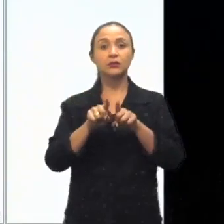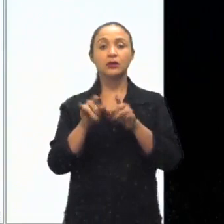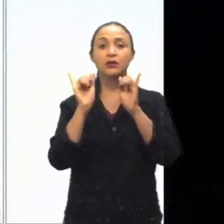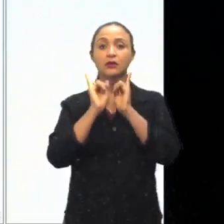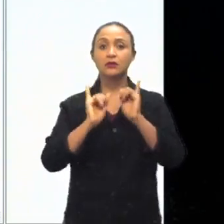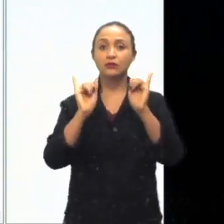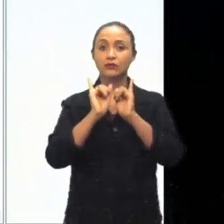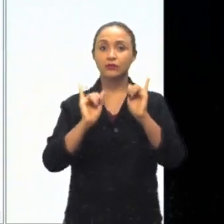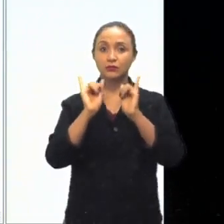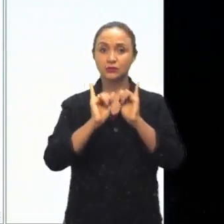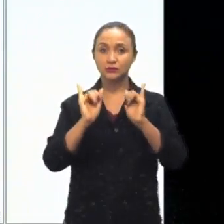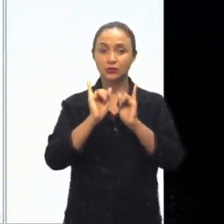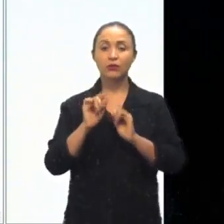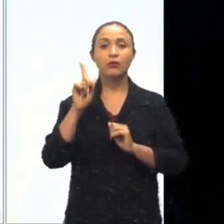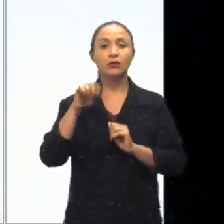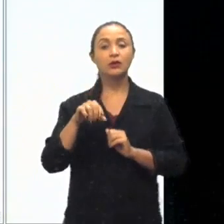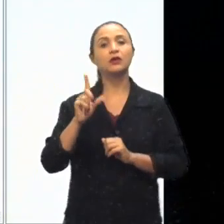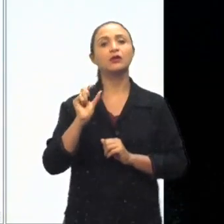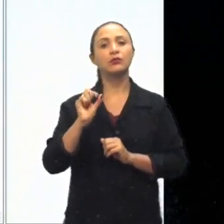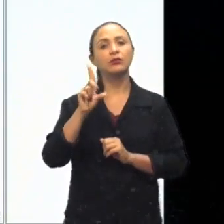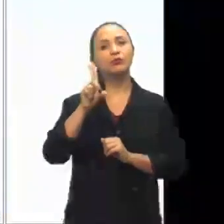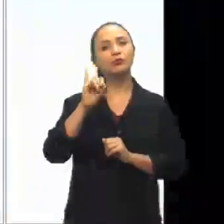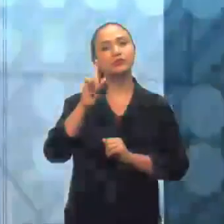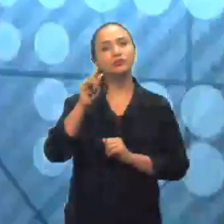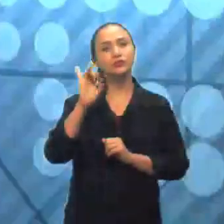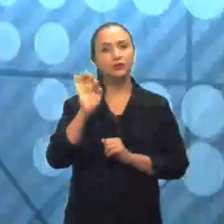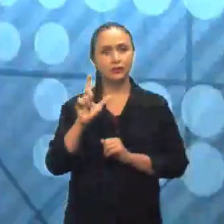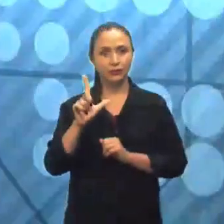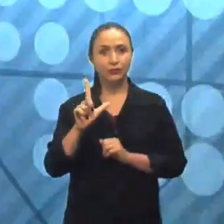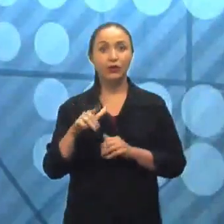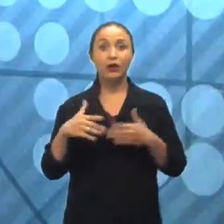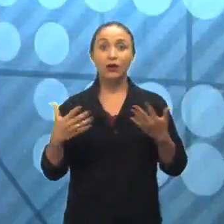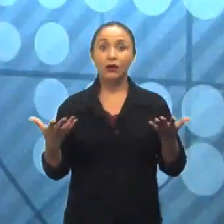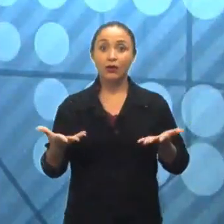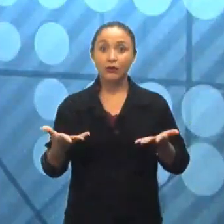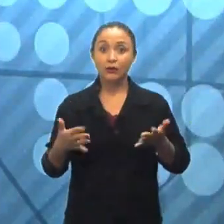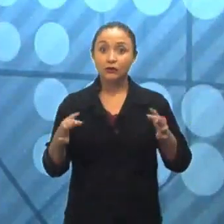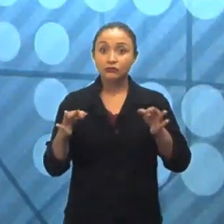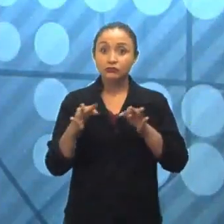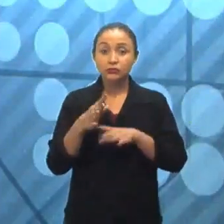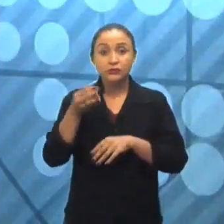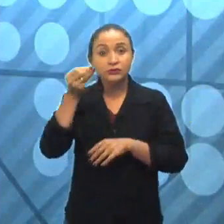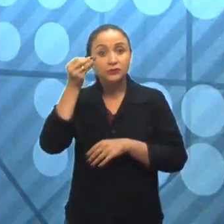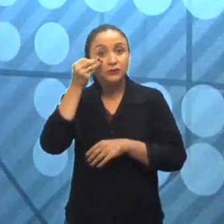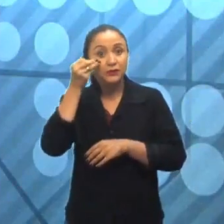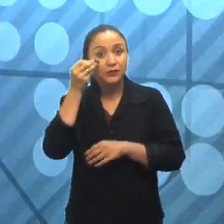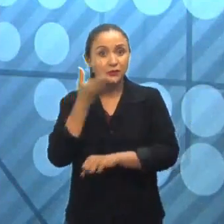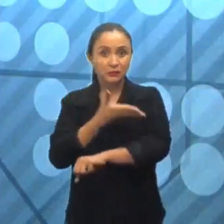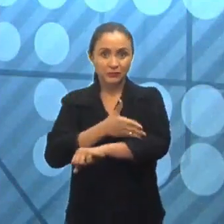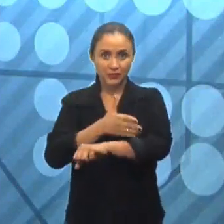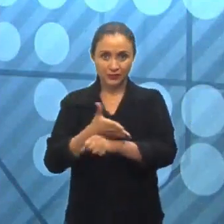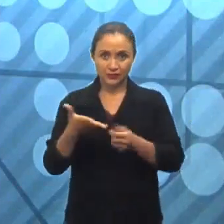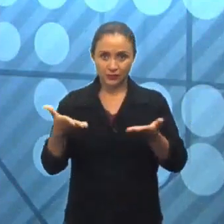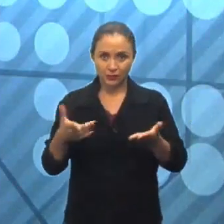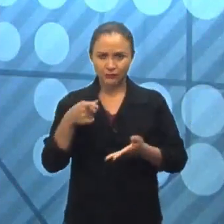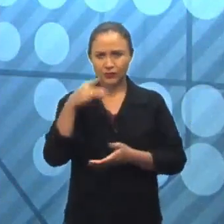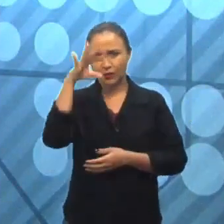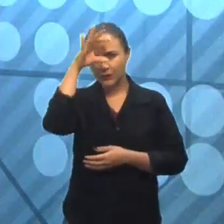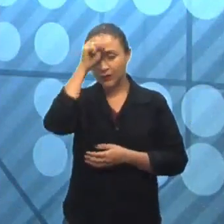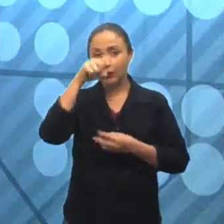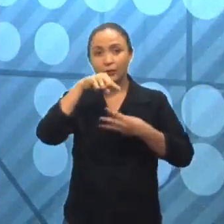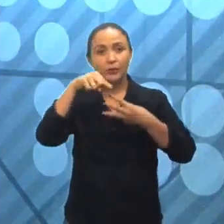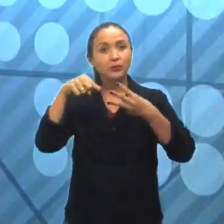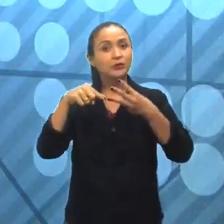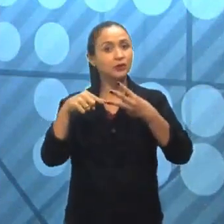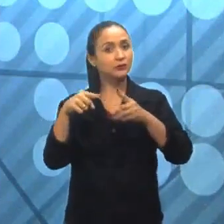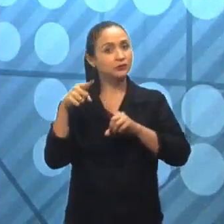informação é digital. Então, com isso, a gente finaliza os experimentos da prática de hoje. Você aprendeu 3 tipos